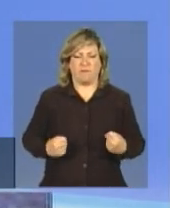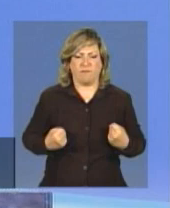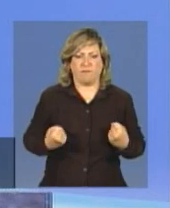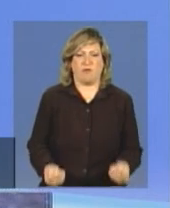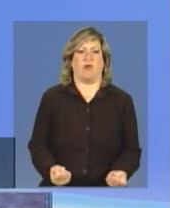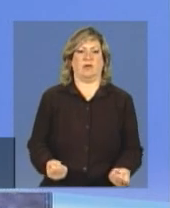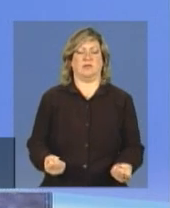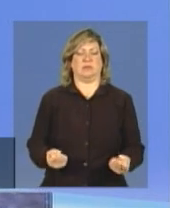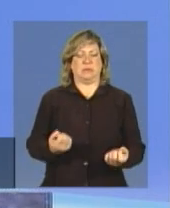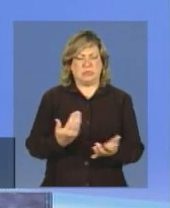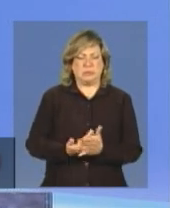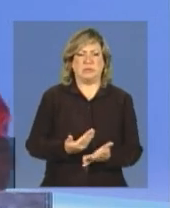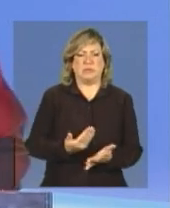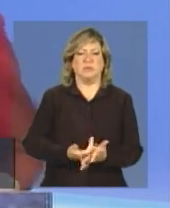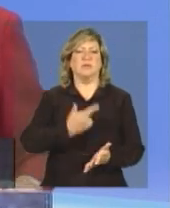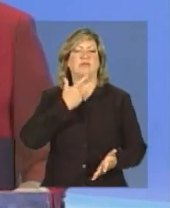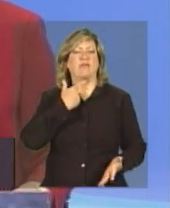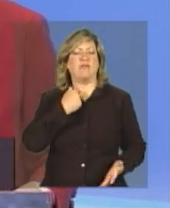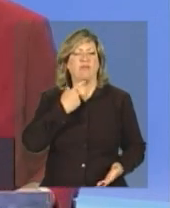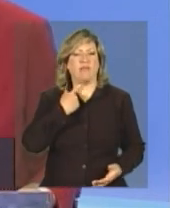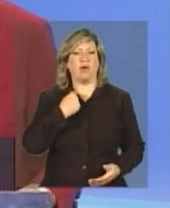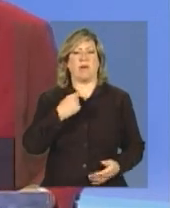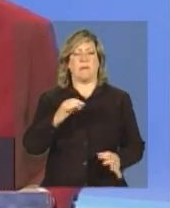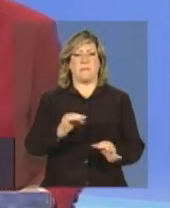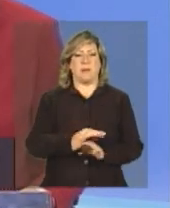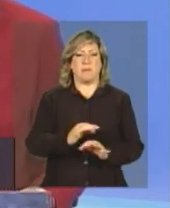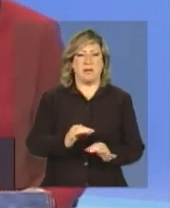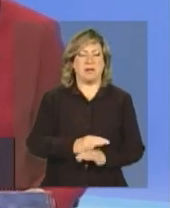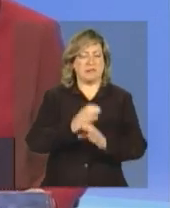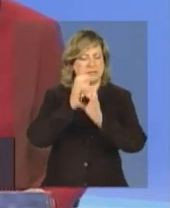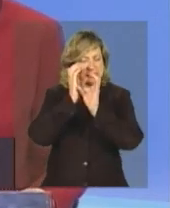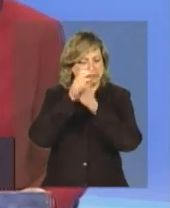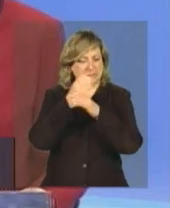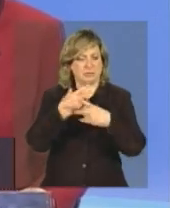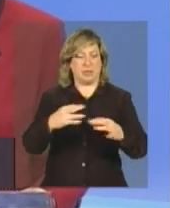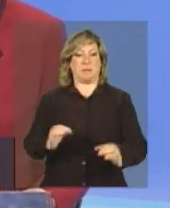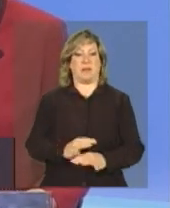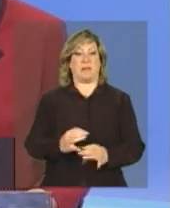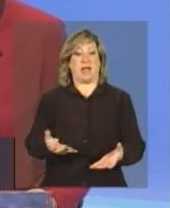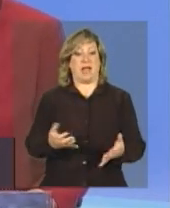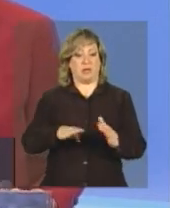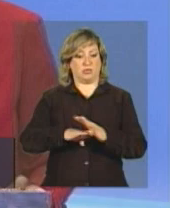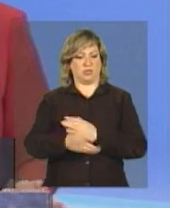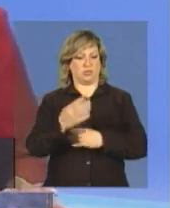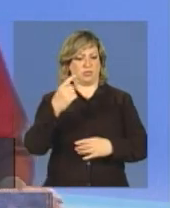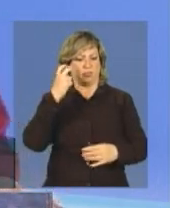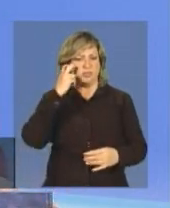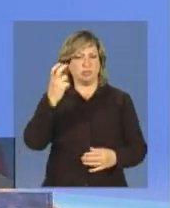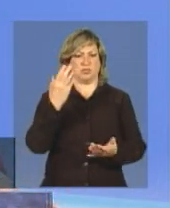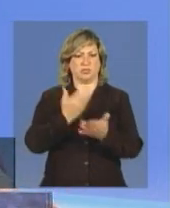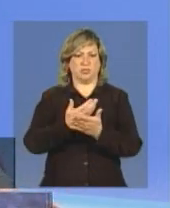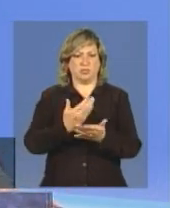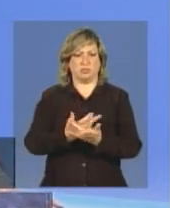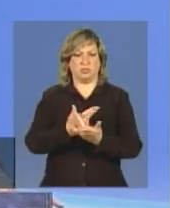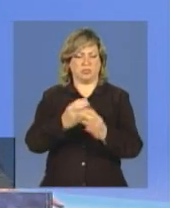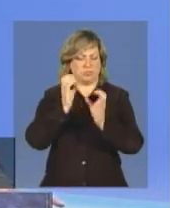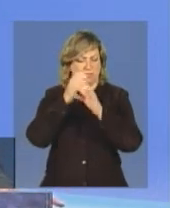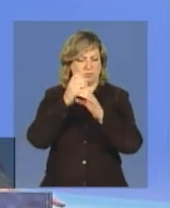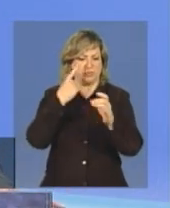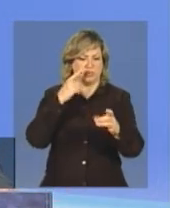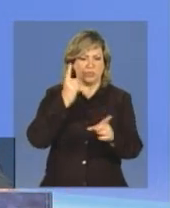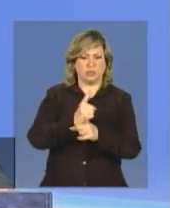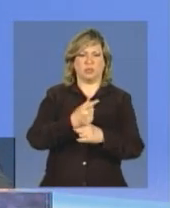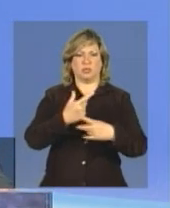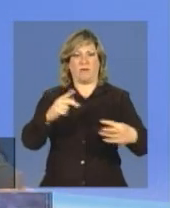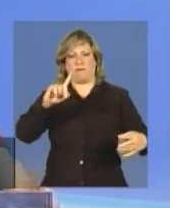dedicação à ciência, da preparação para se tornar cientista, da dedicação